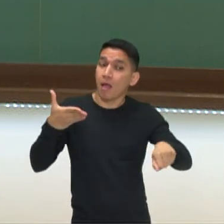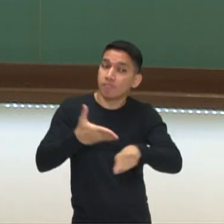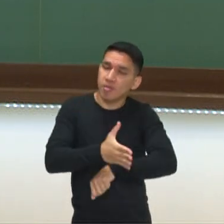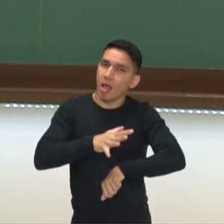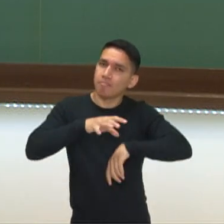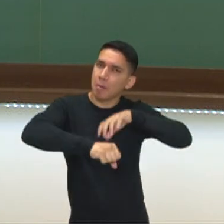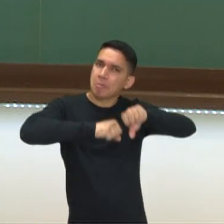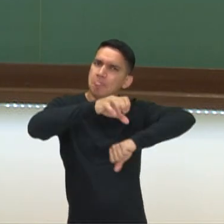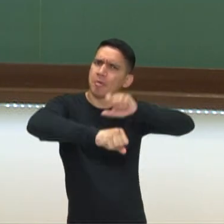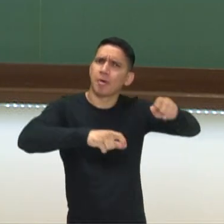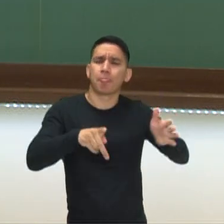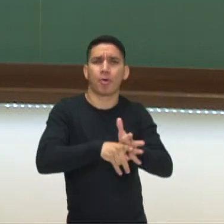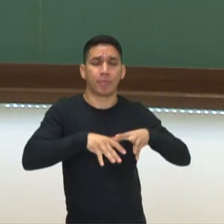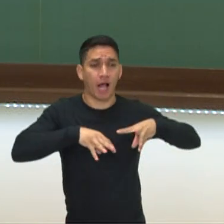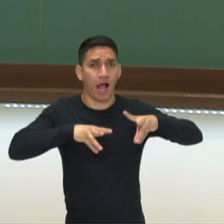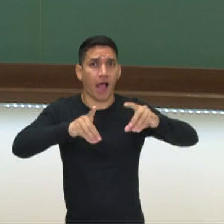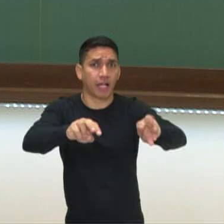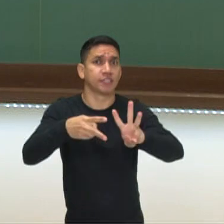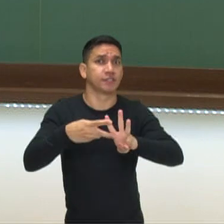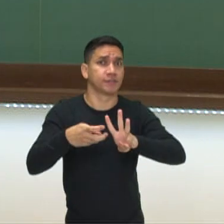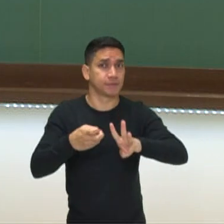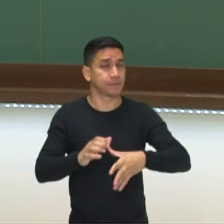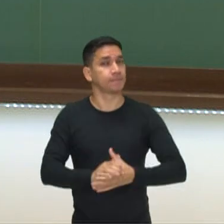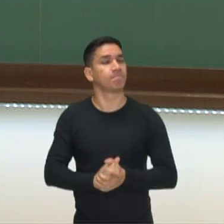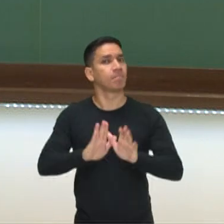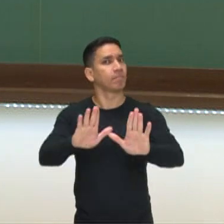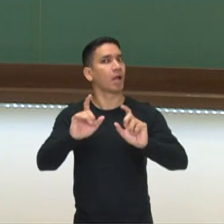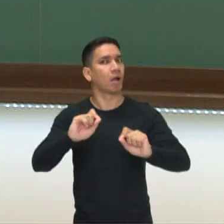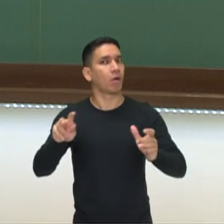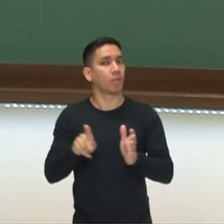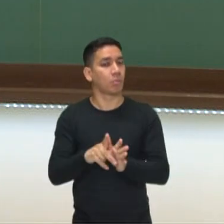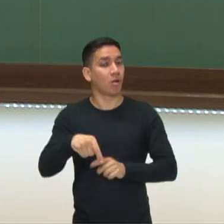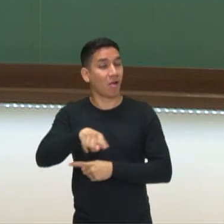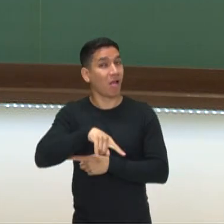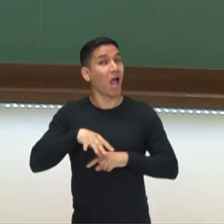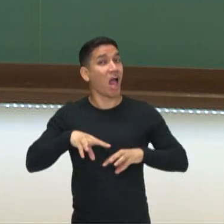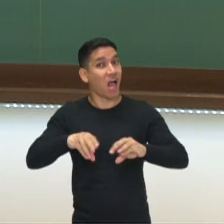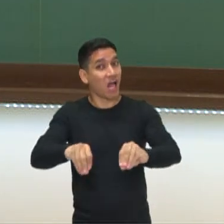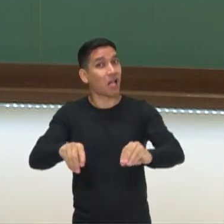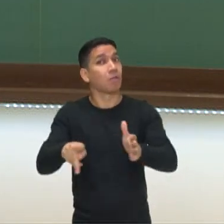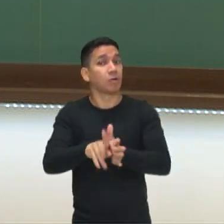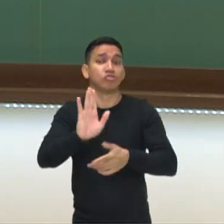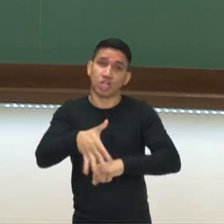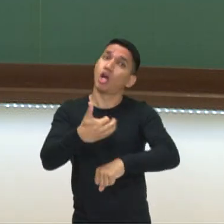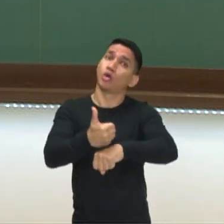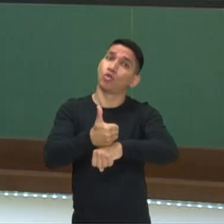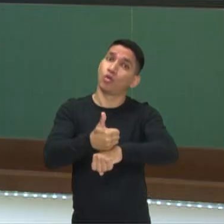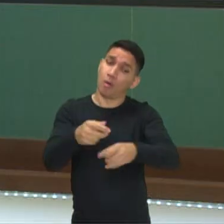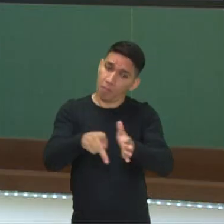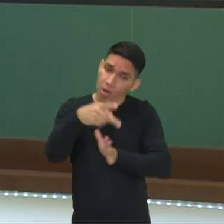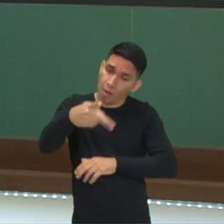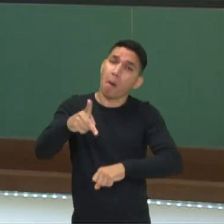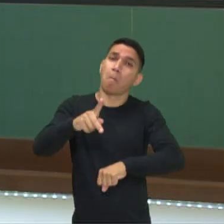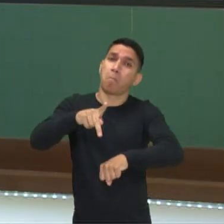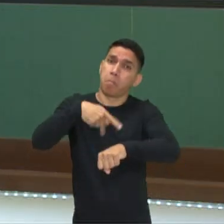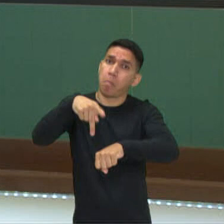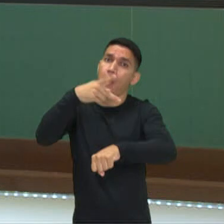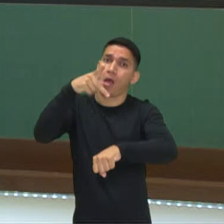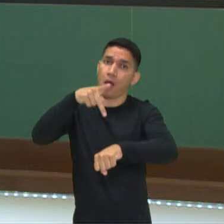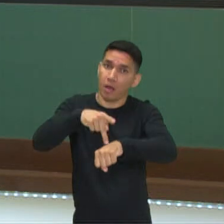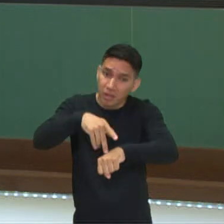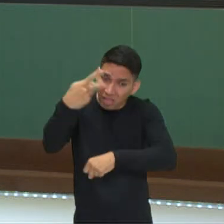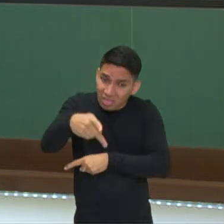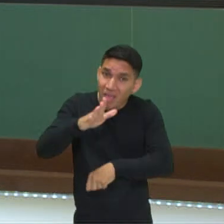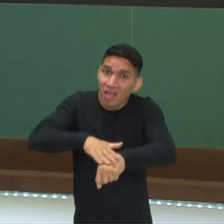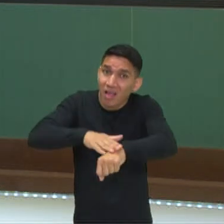avançar dentro dessas terras indígenas. Porém, essas terras já tinham dono, eram desses povos originários. Então,